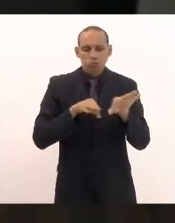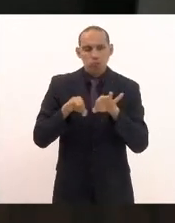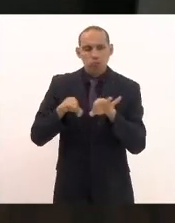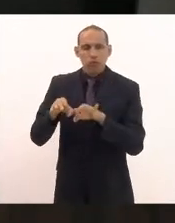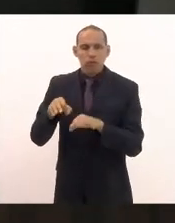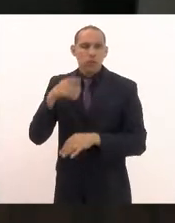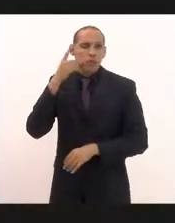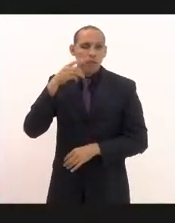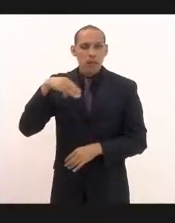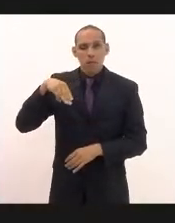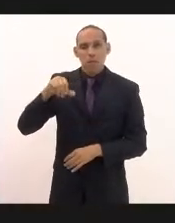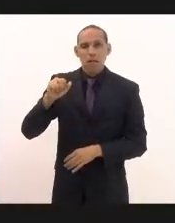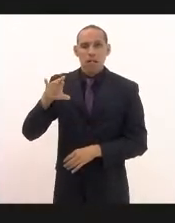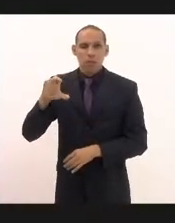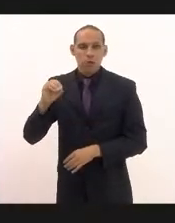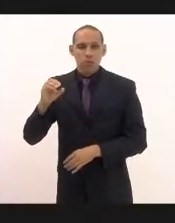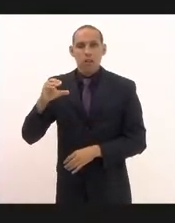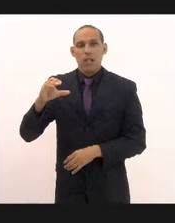Márcio Canella.